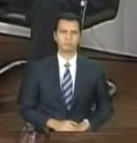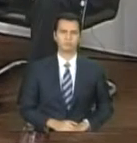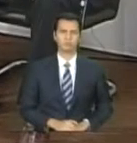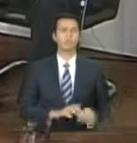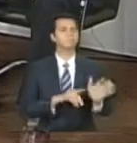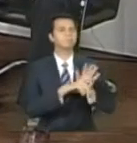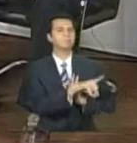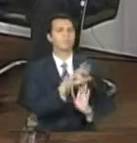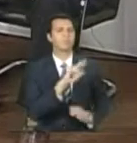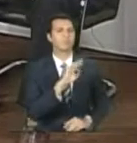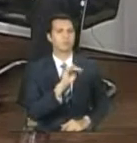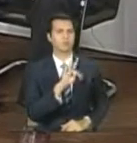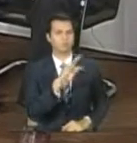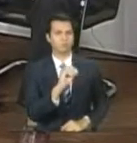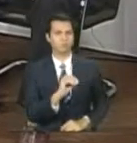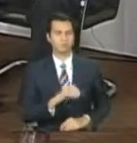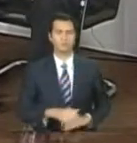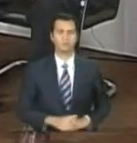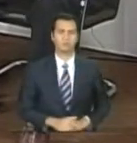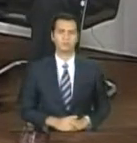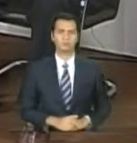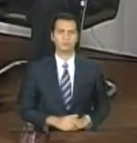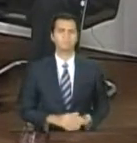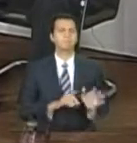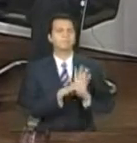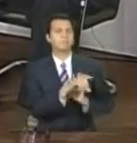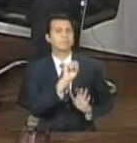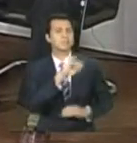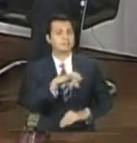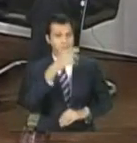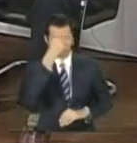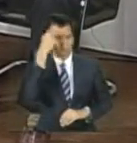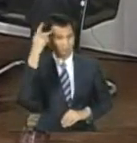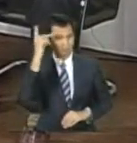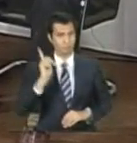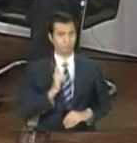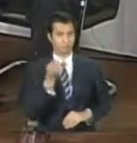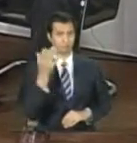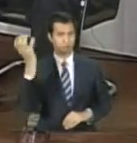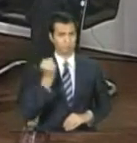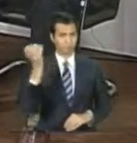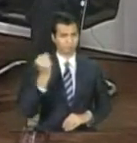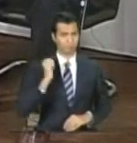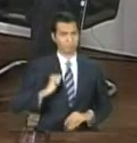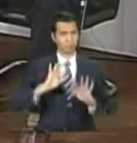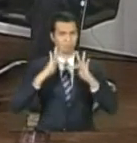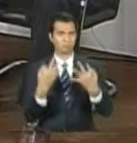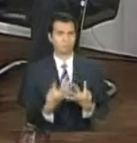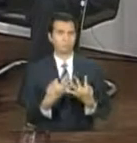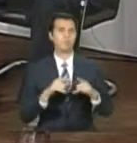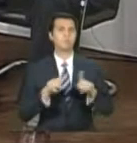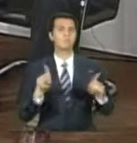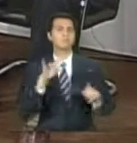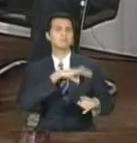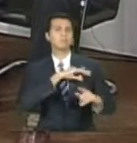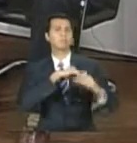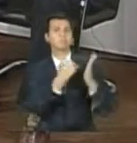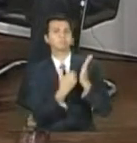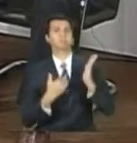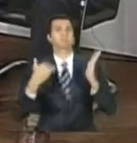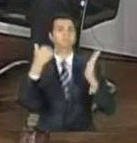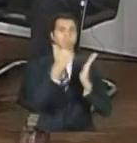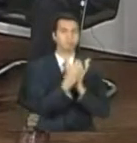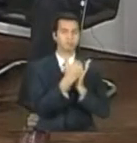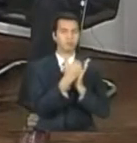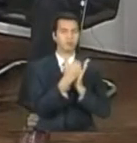Roberto, se o beneficiário aumentar a renda dentro do prazo de validade do cadastro, ele terá o